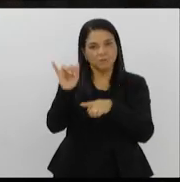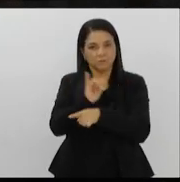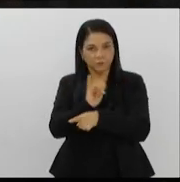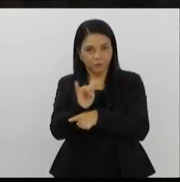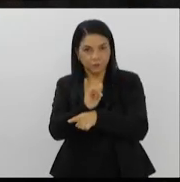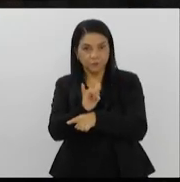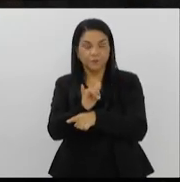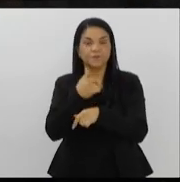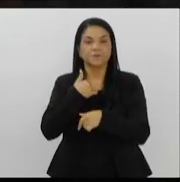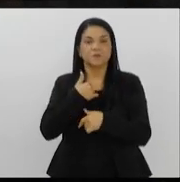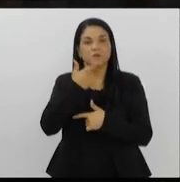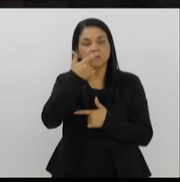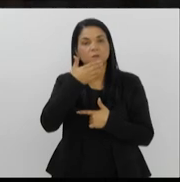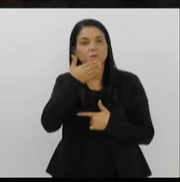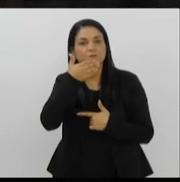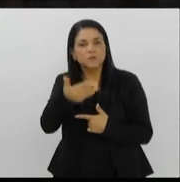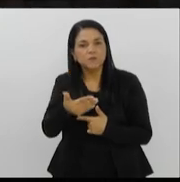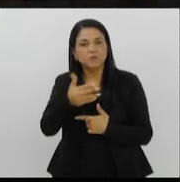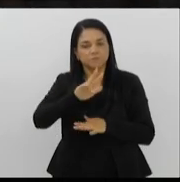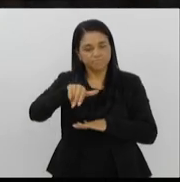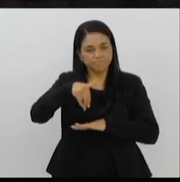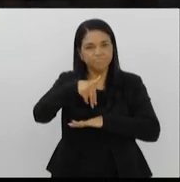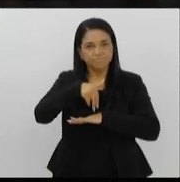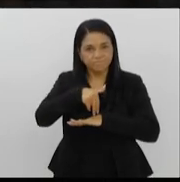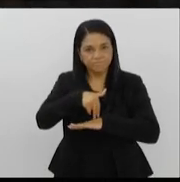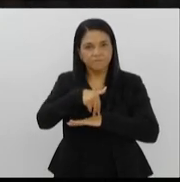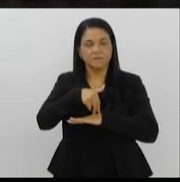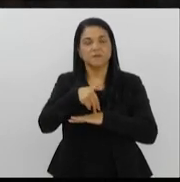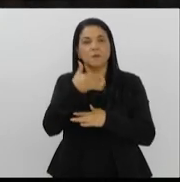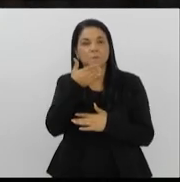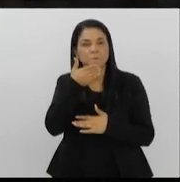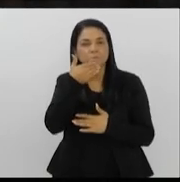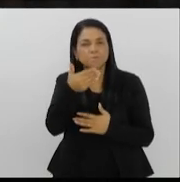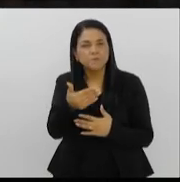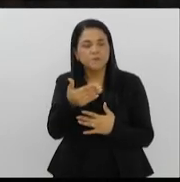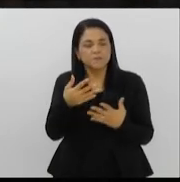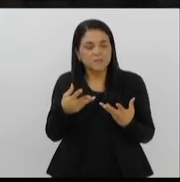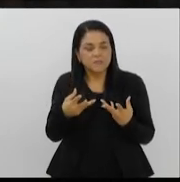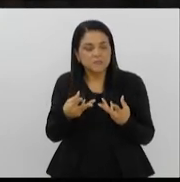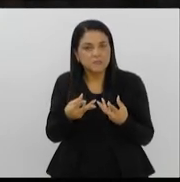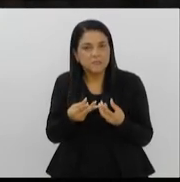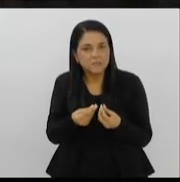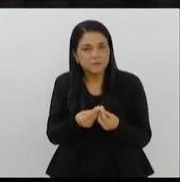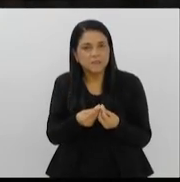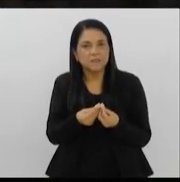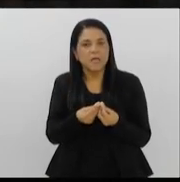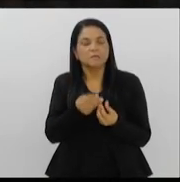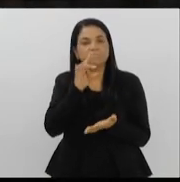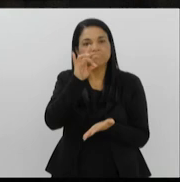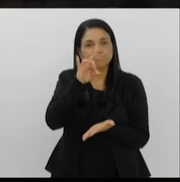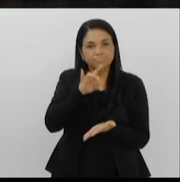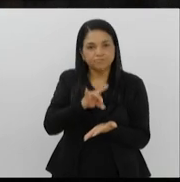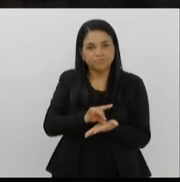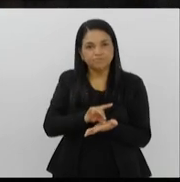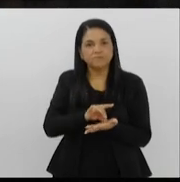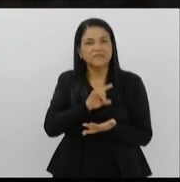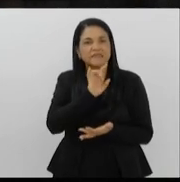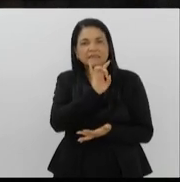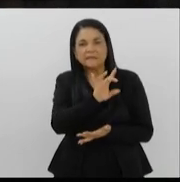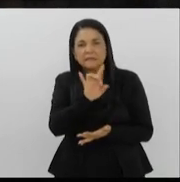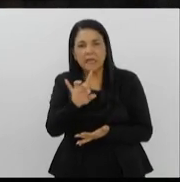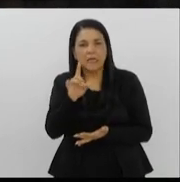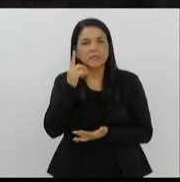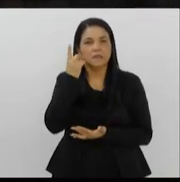eu venho aqui fazer um apelo e contar com a sensibilidade que é real, que é verdadeira, de cada